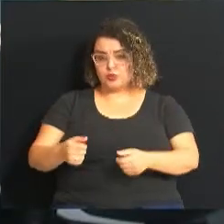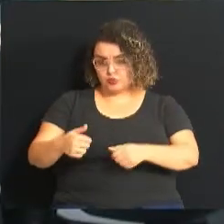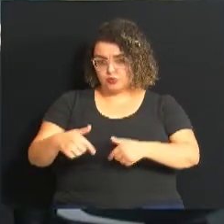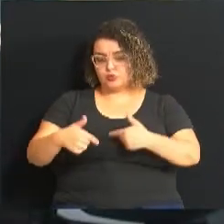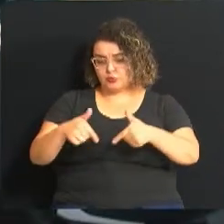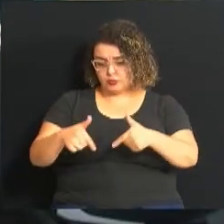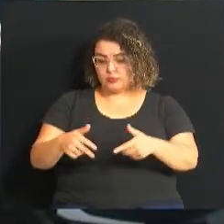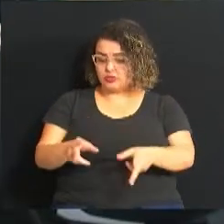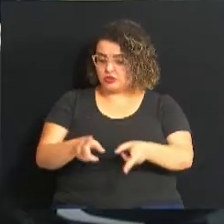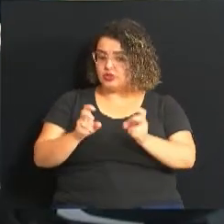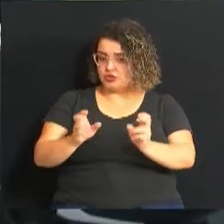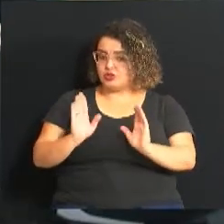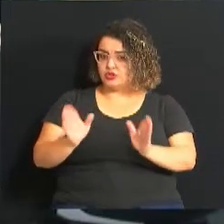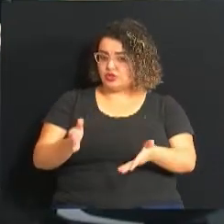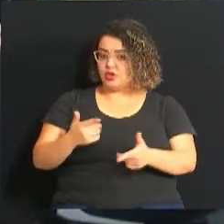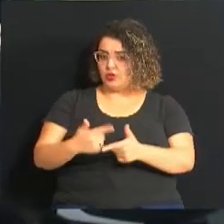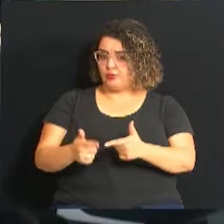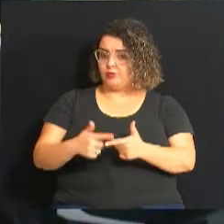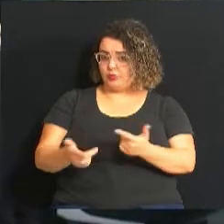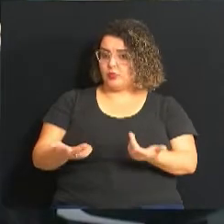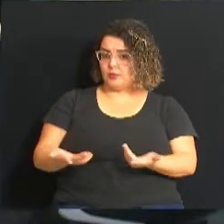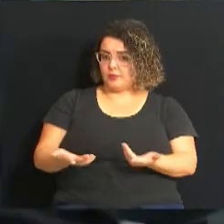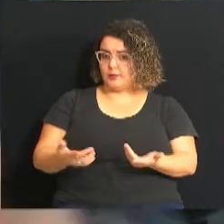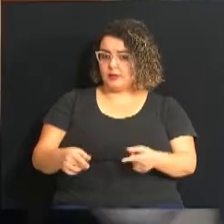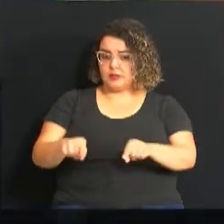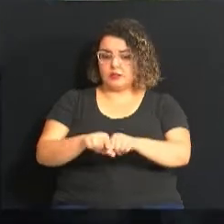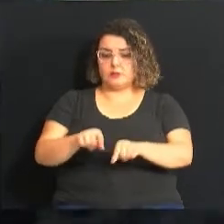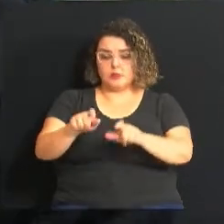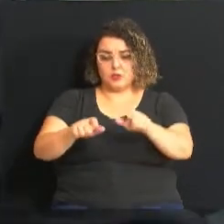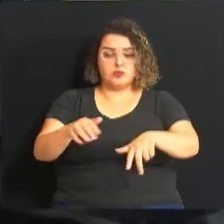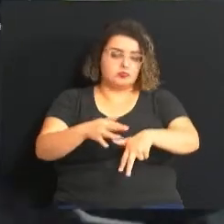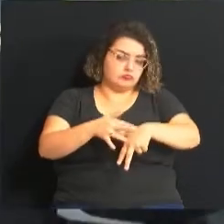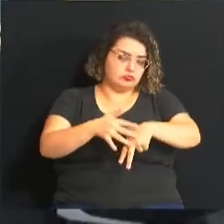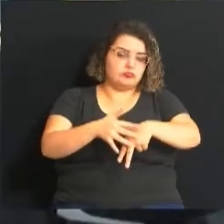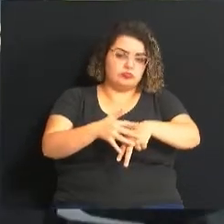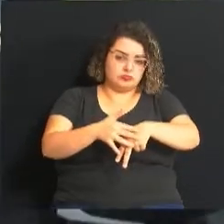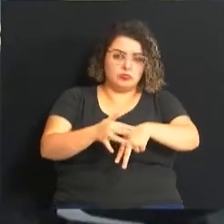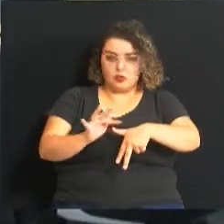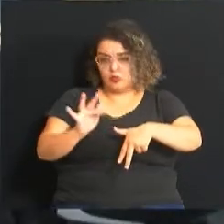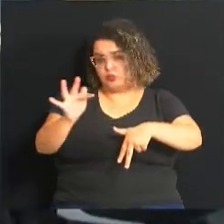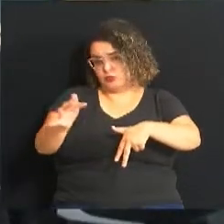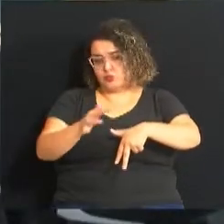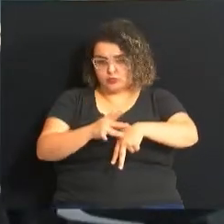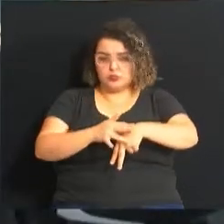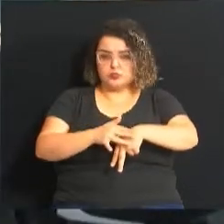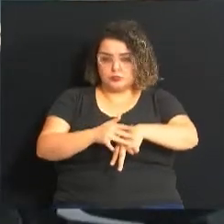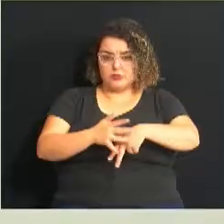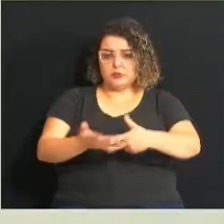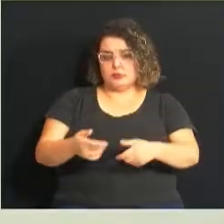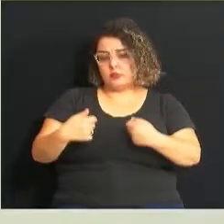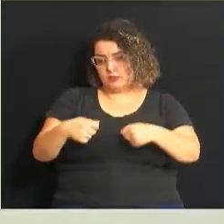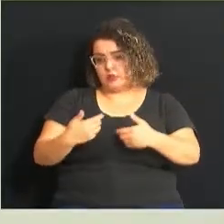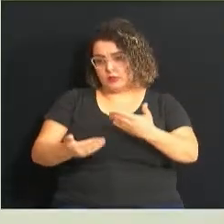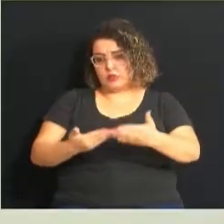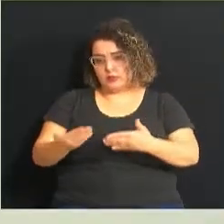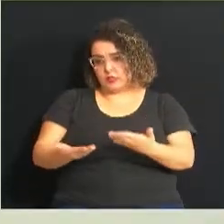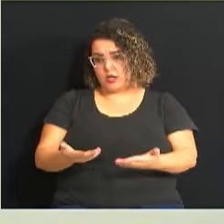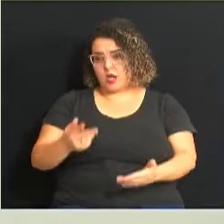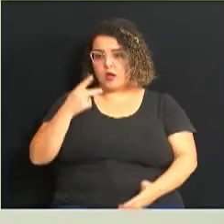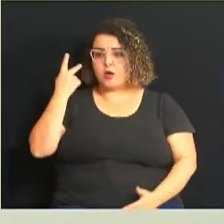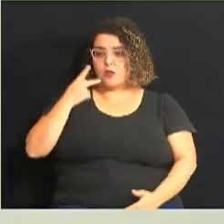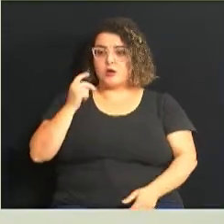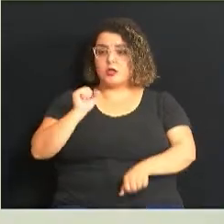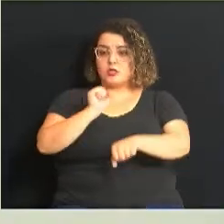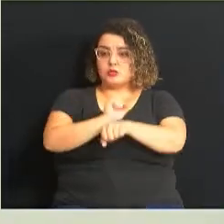problema, e principalmente para os usuários, para os futuros usuários, para quem vai precisar do serviço. O parlamentar aguarda